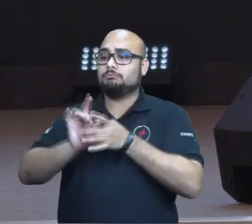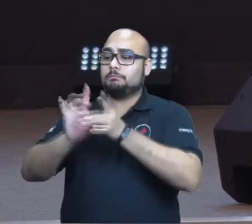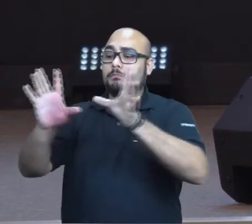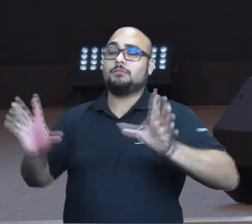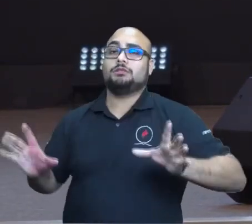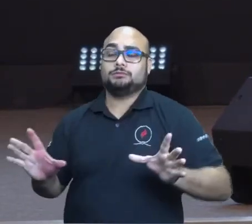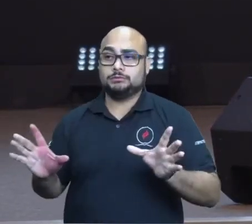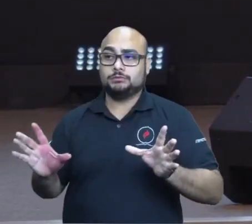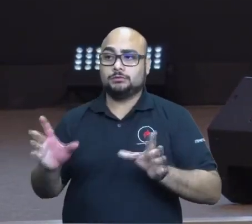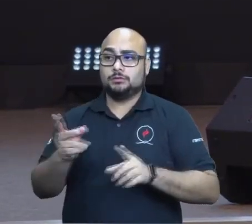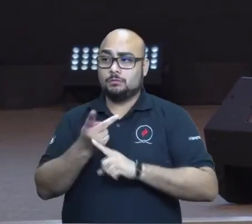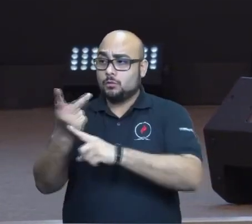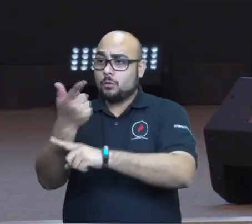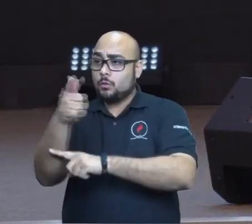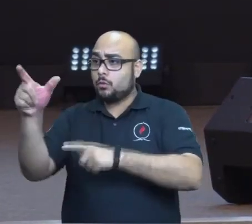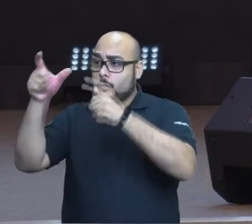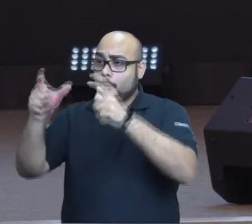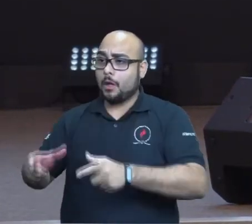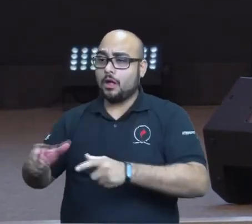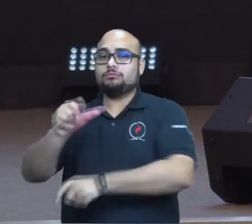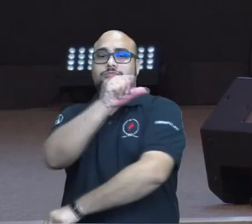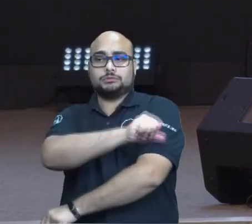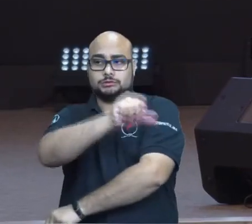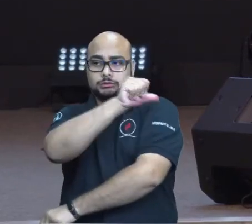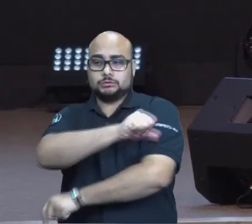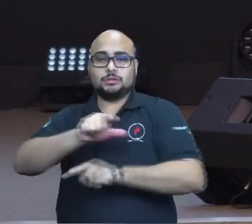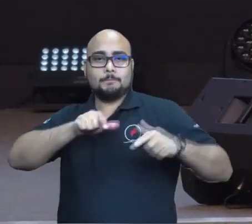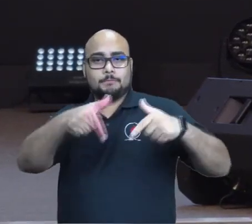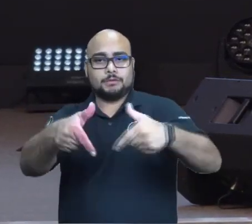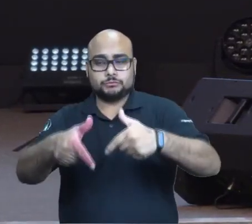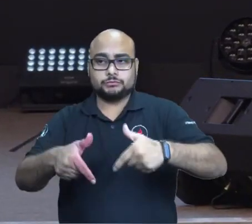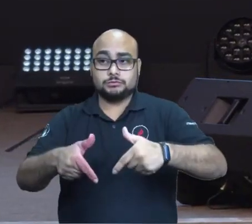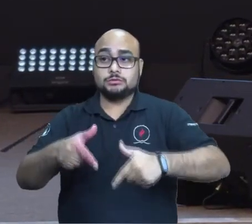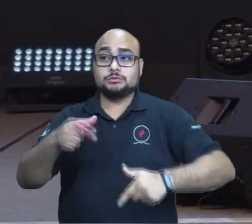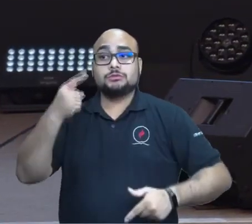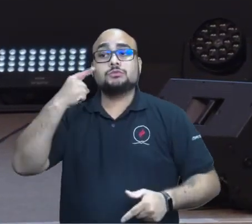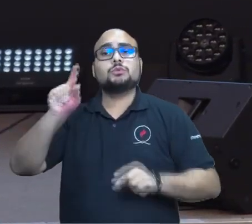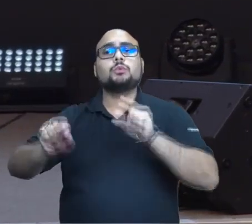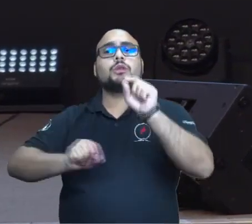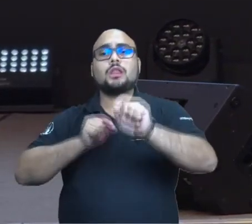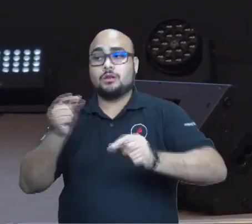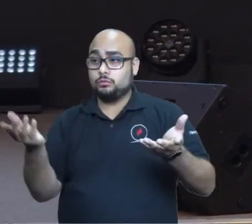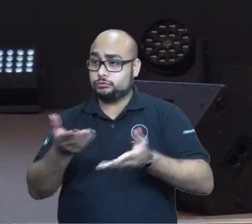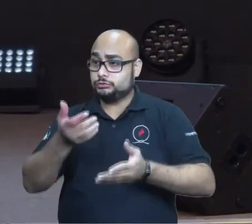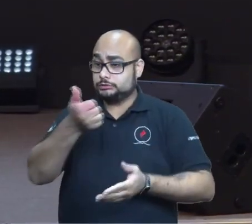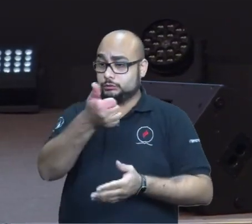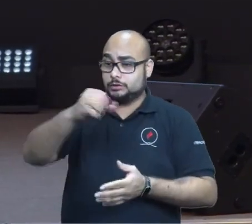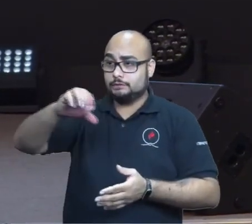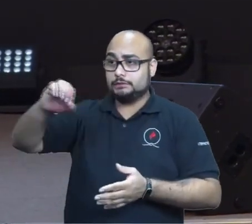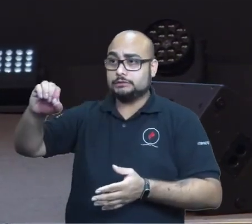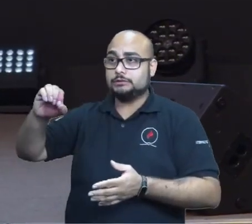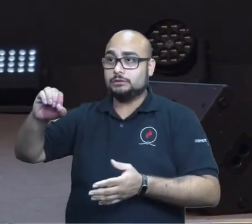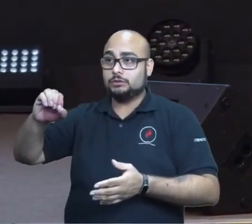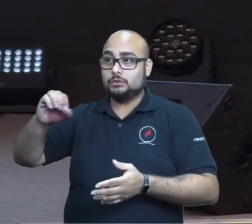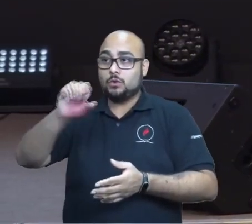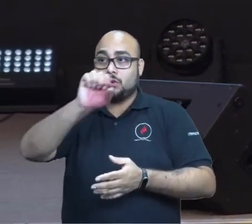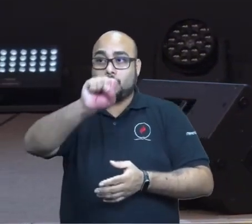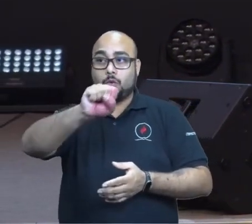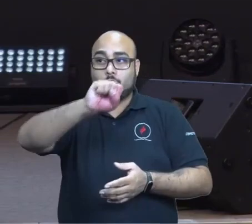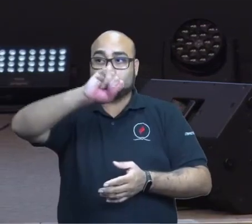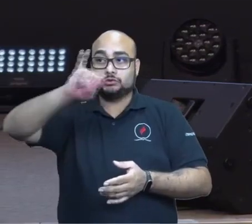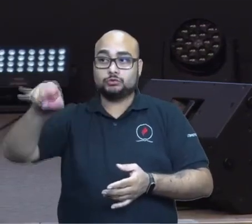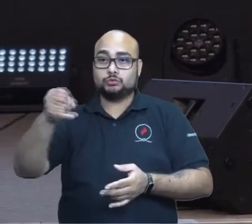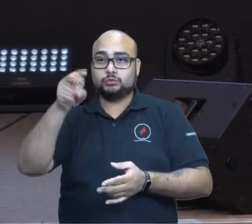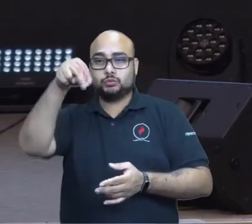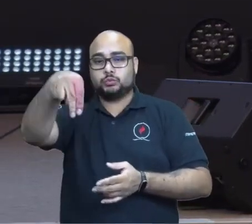eles veja nós estamos hoje aqui 10 de junho hoje já é isso 8